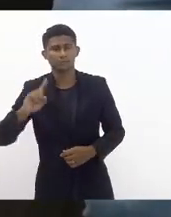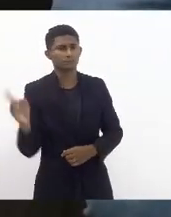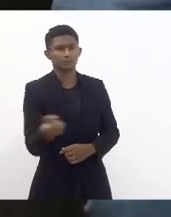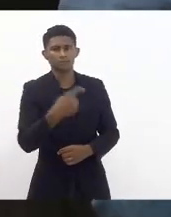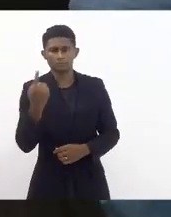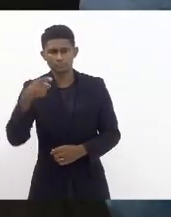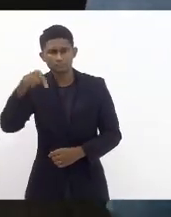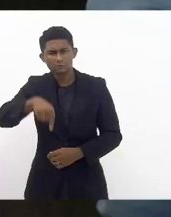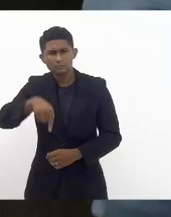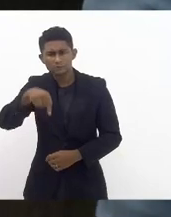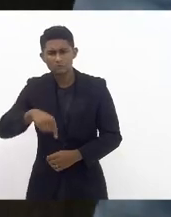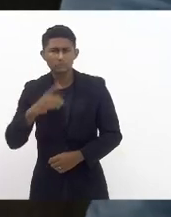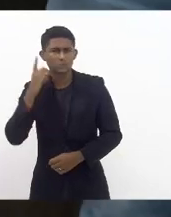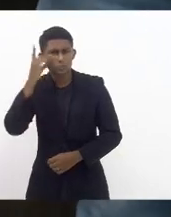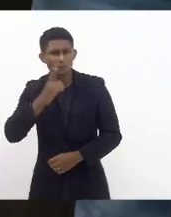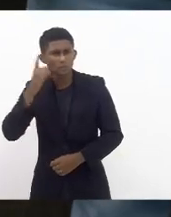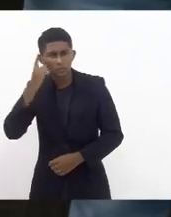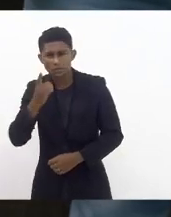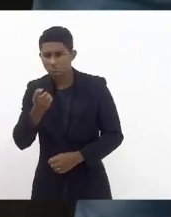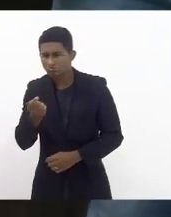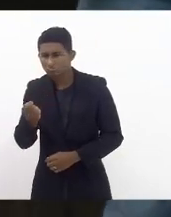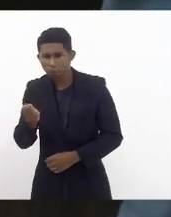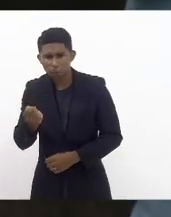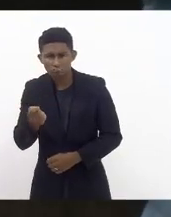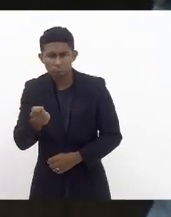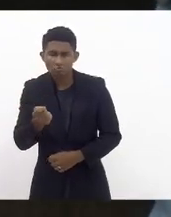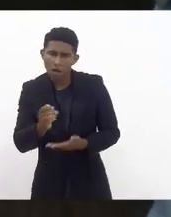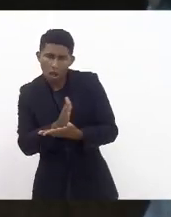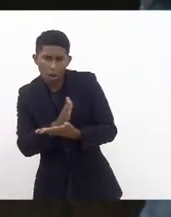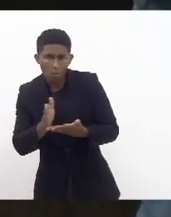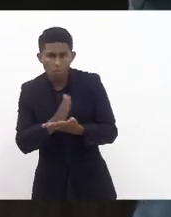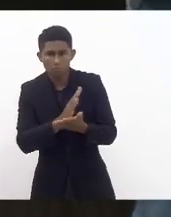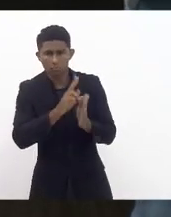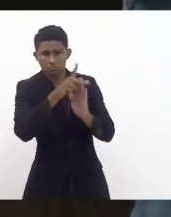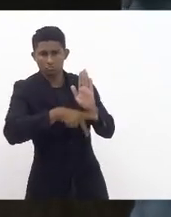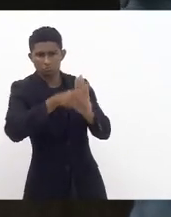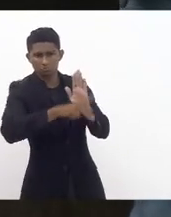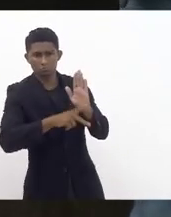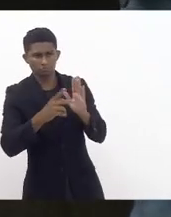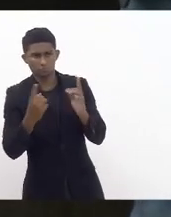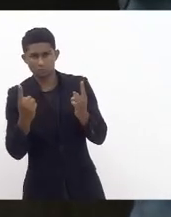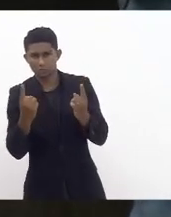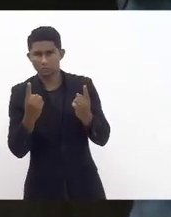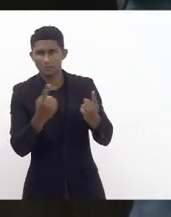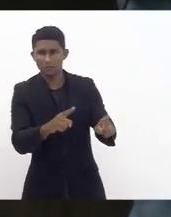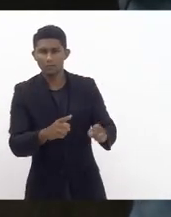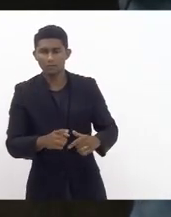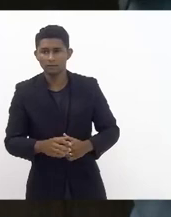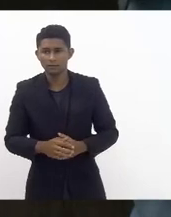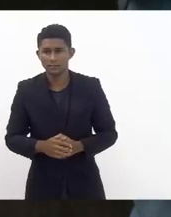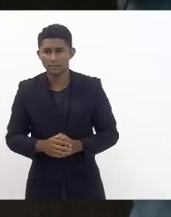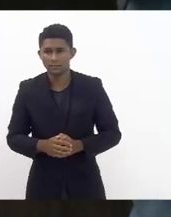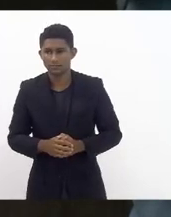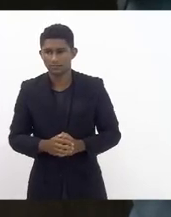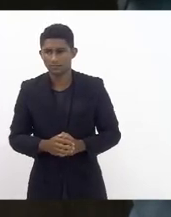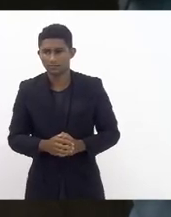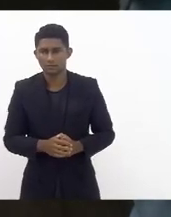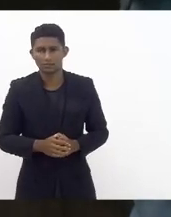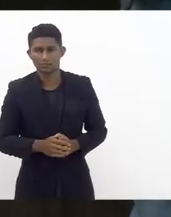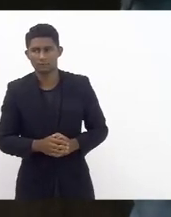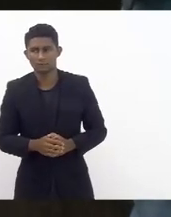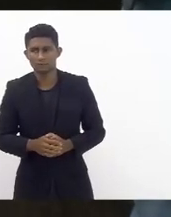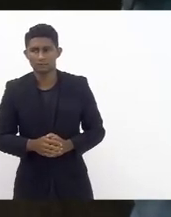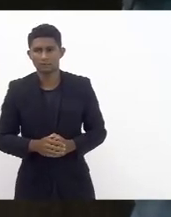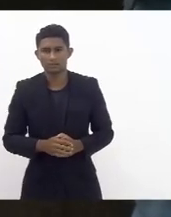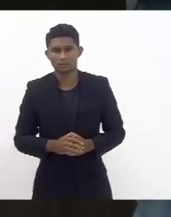poucos que somos contrários ao projeto, estamos agindo de acordo